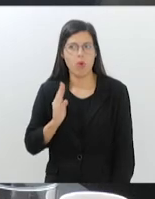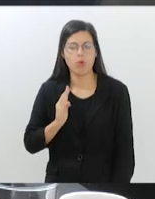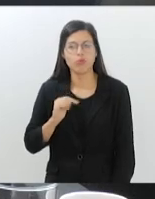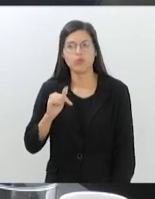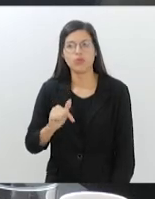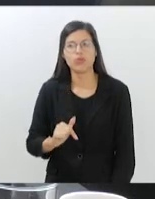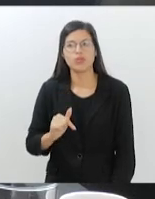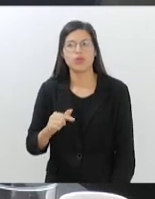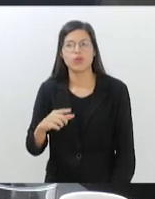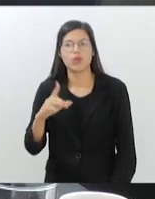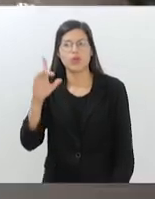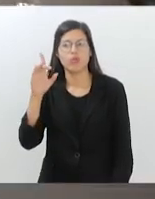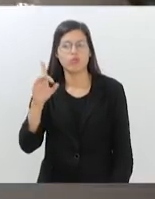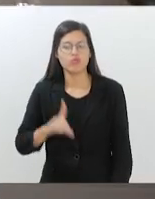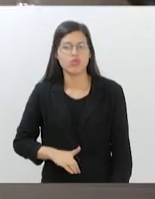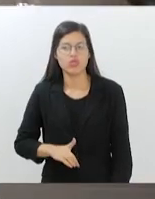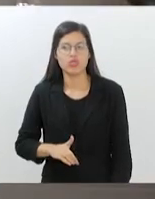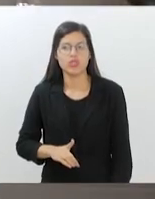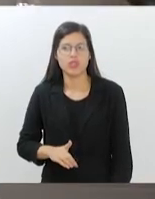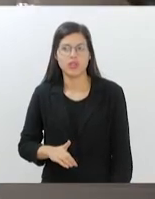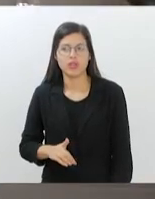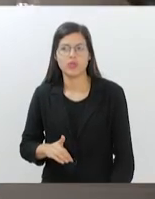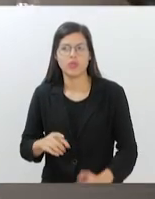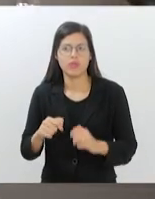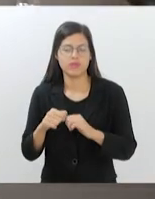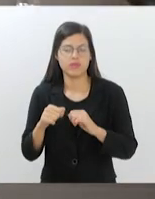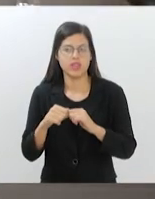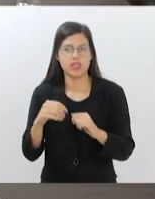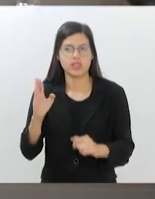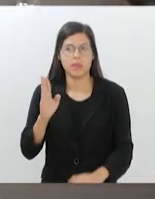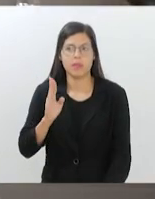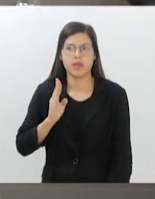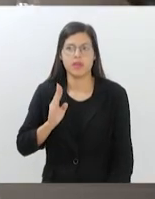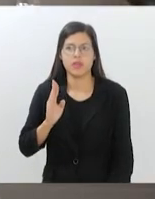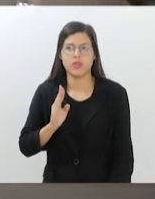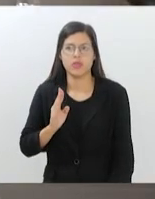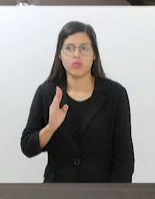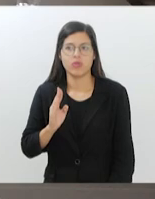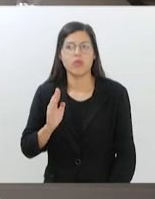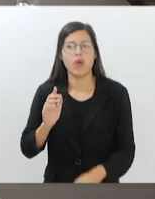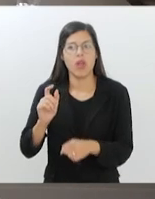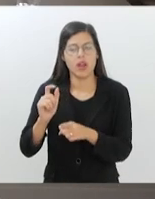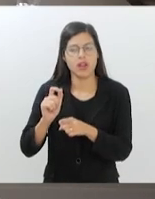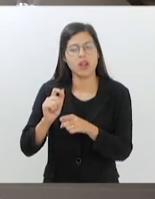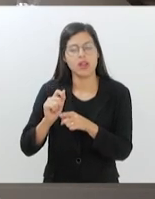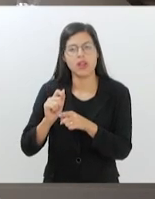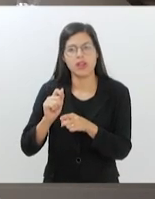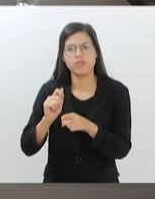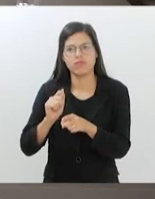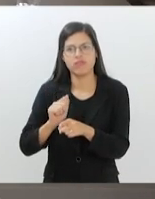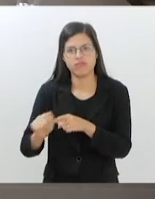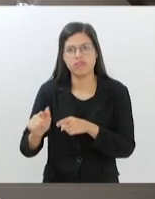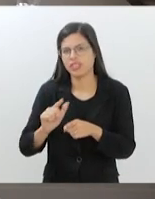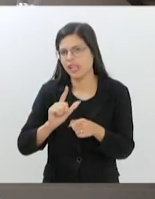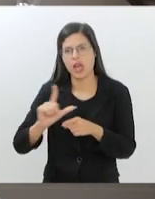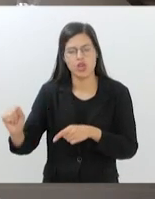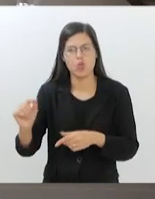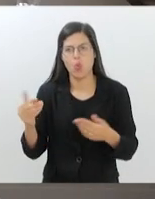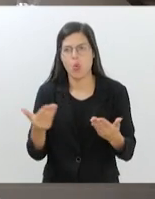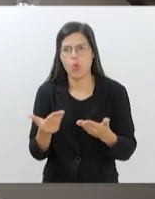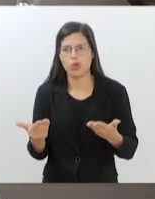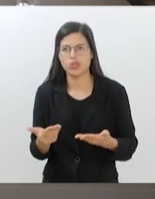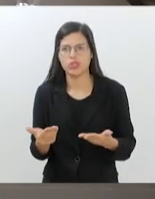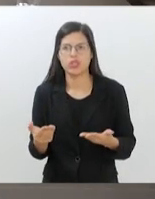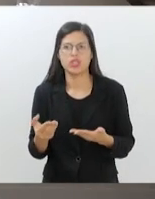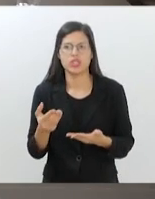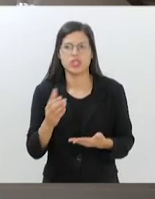CPF se exonerou hoje no noticiário para tentar fugir do nosso alvo da CPI do da Transparência Mas eu